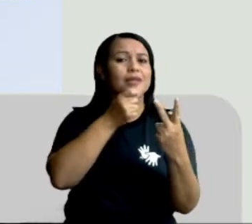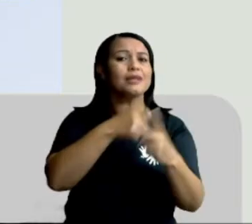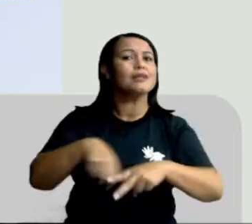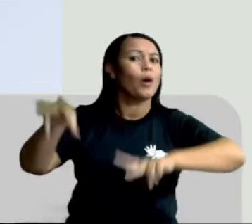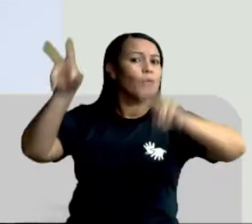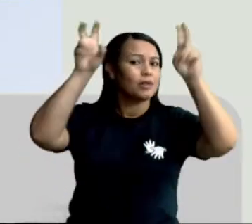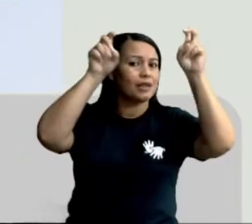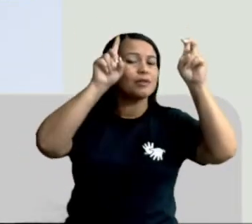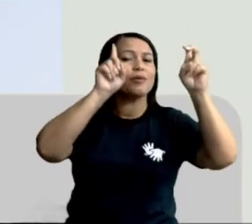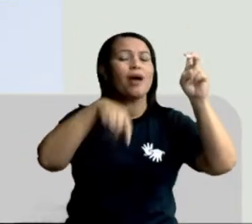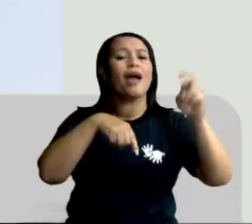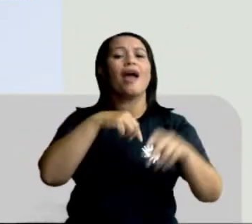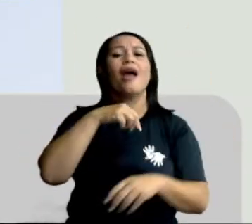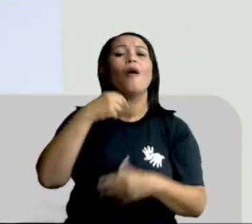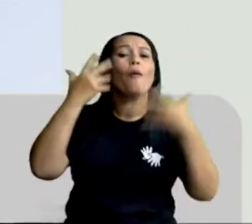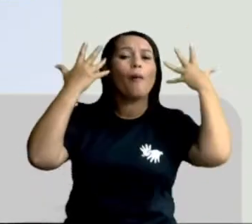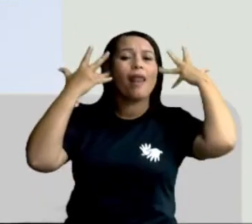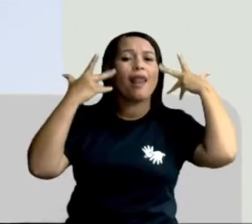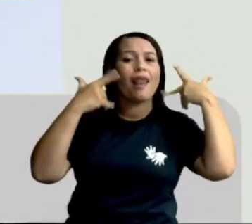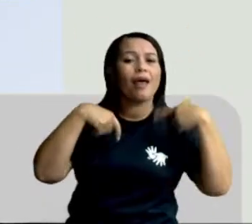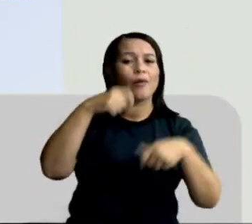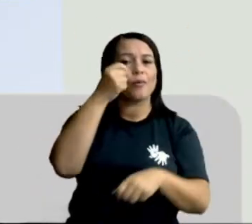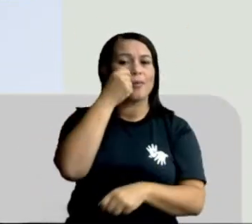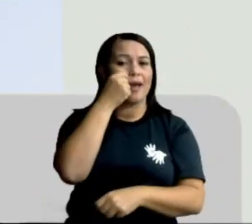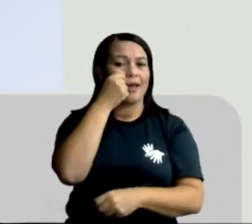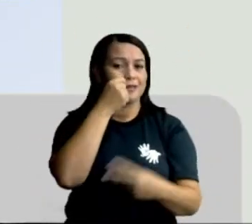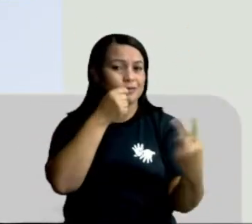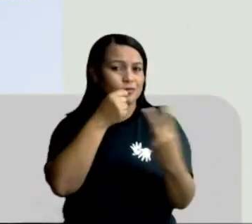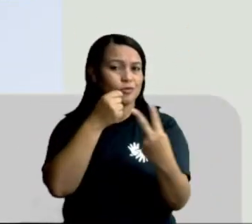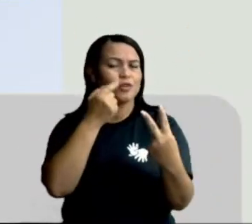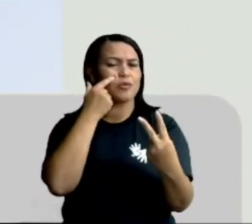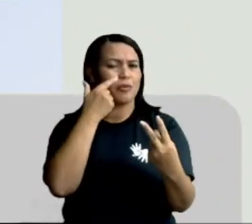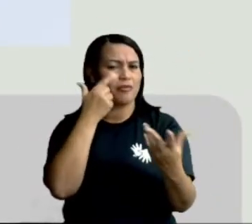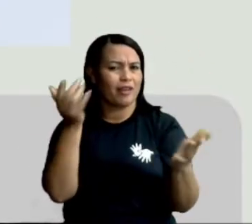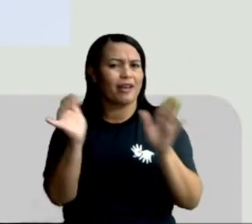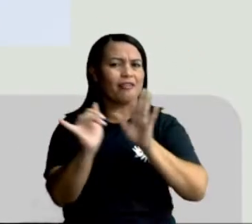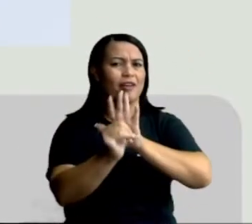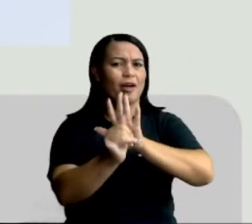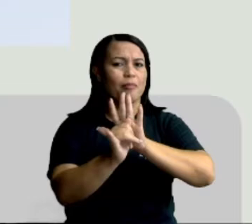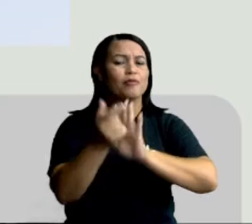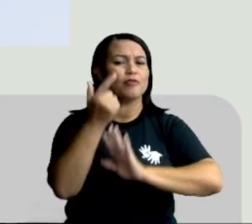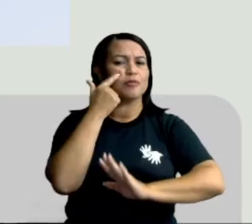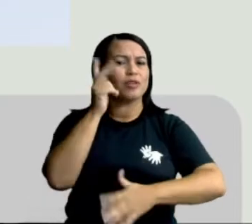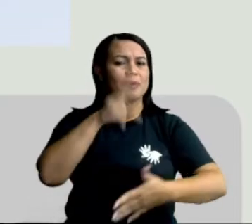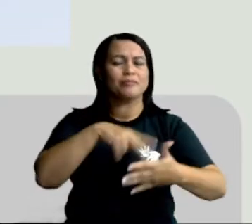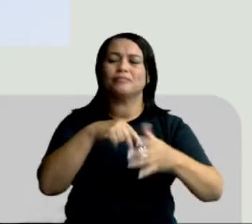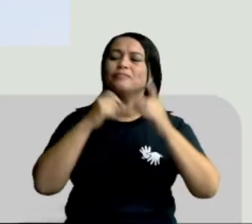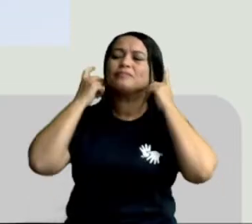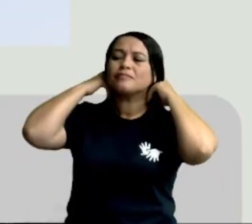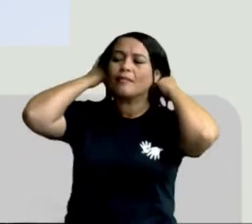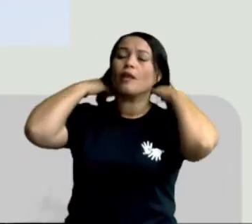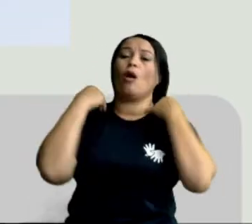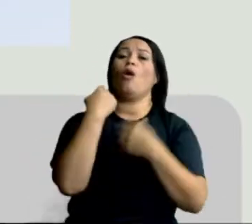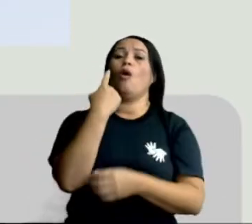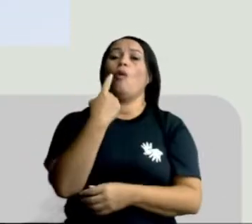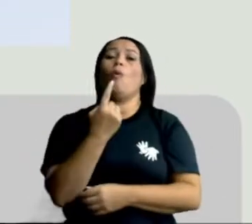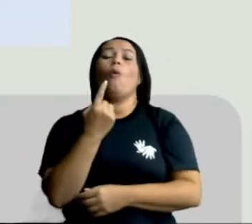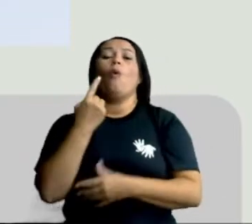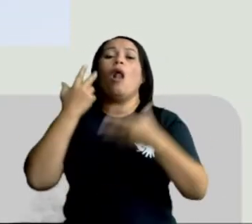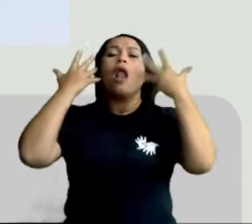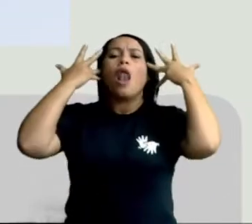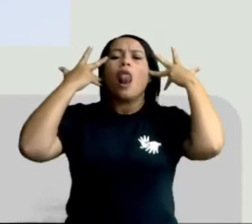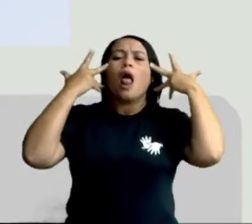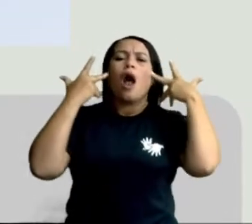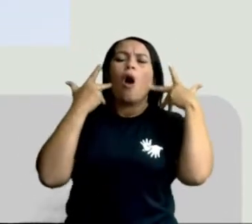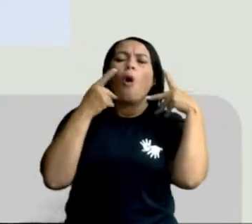dessa fábula é O Leão e o Ratinho. Vamos ler agora essa fábula? Vamos ler. Um leão